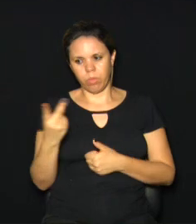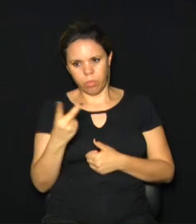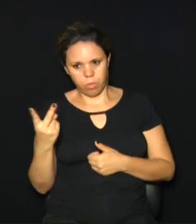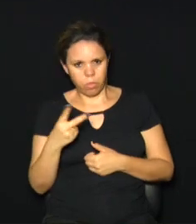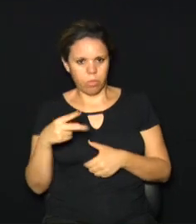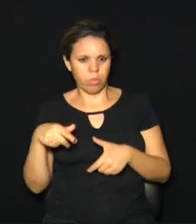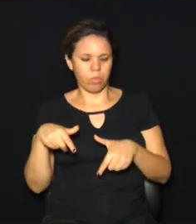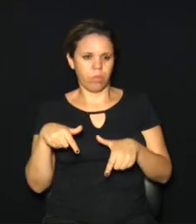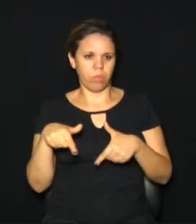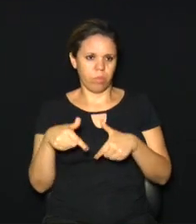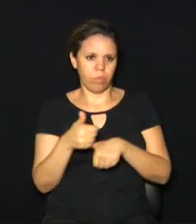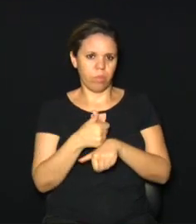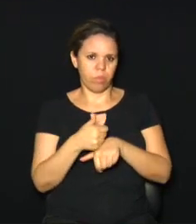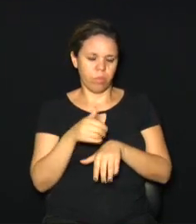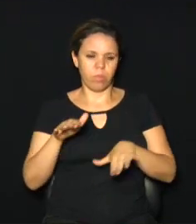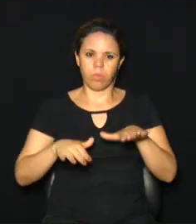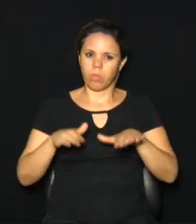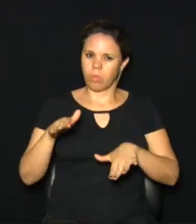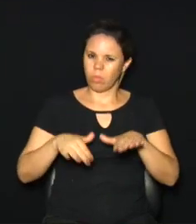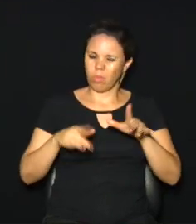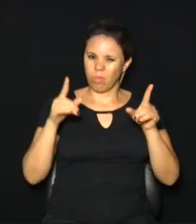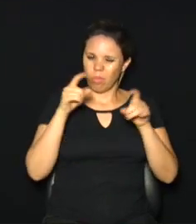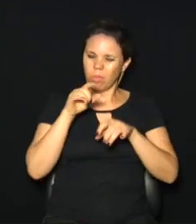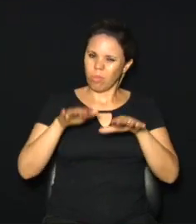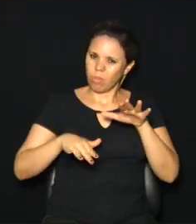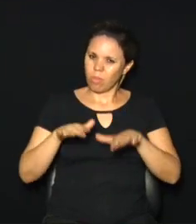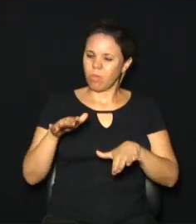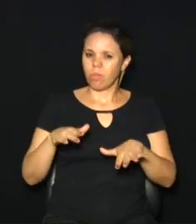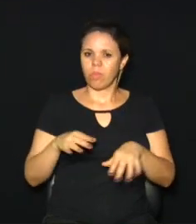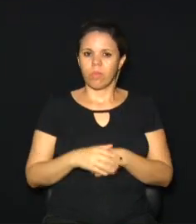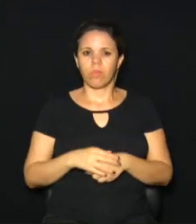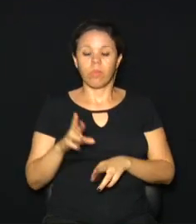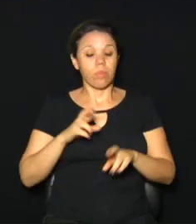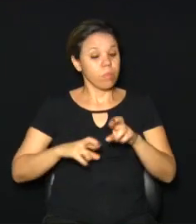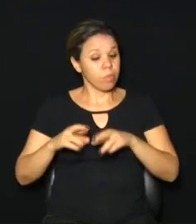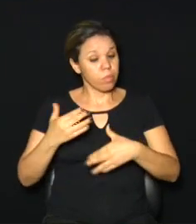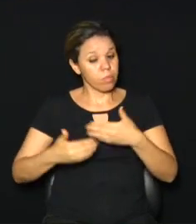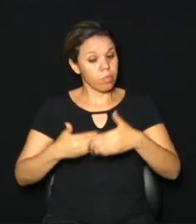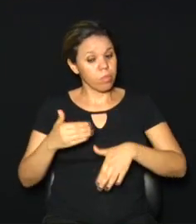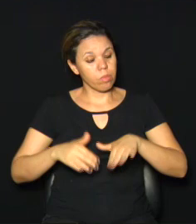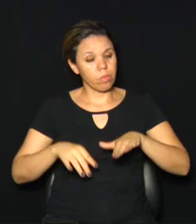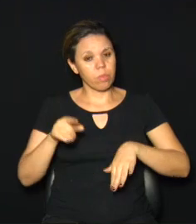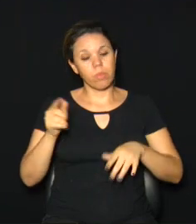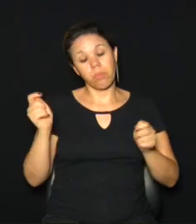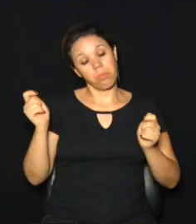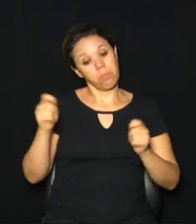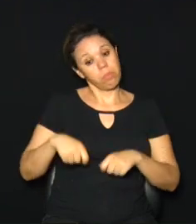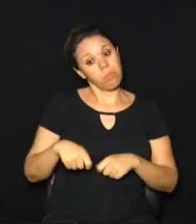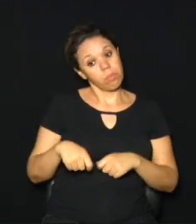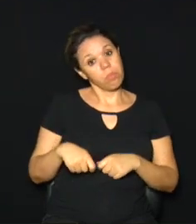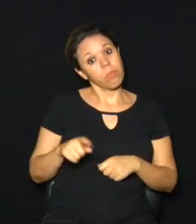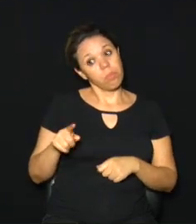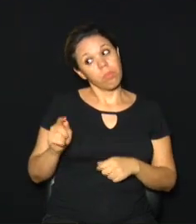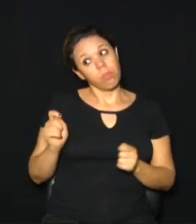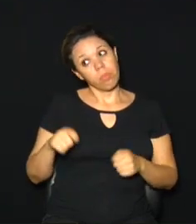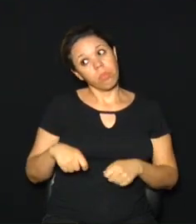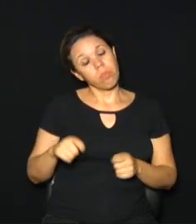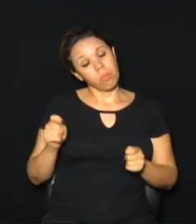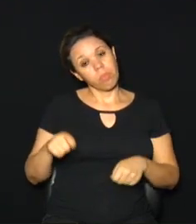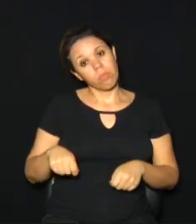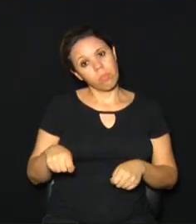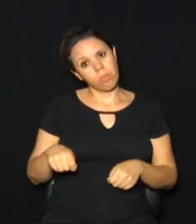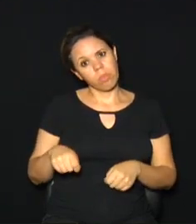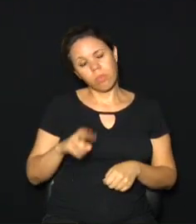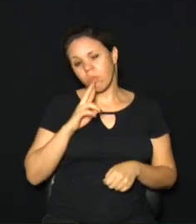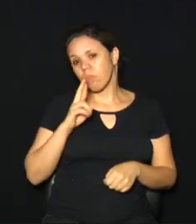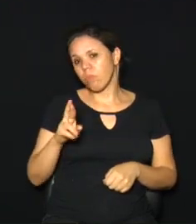função, né? Mas aí é uma questão complexa, é uma questão pontual, você tem que analisar caso a caso. Possível? É possível. A